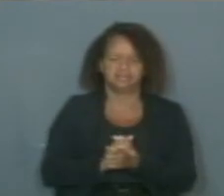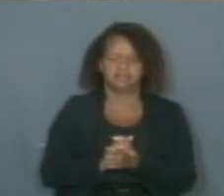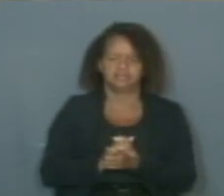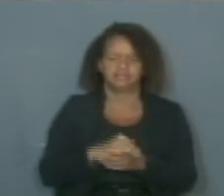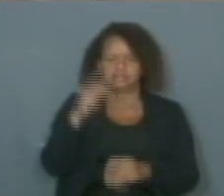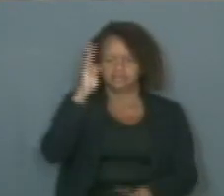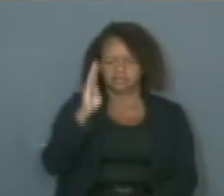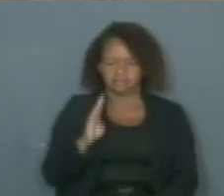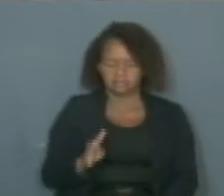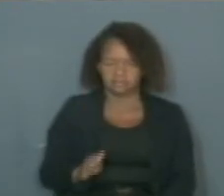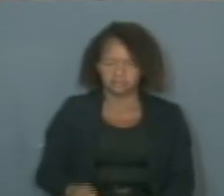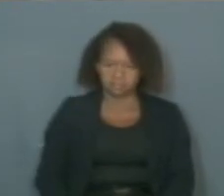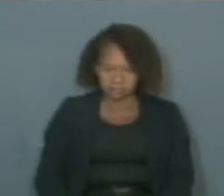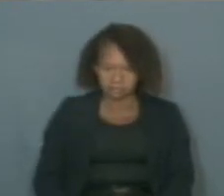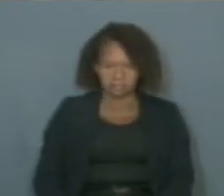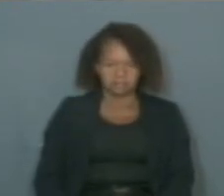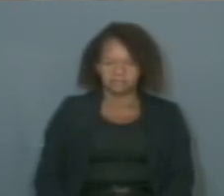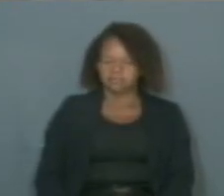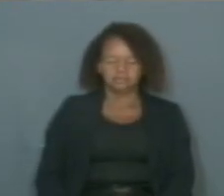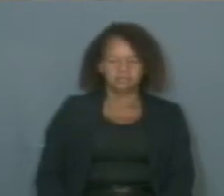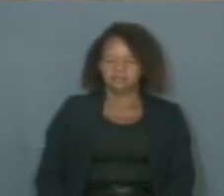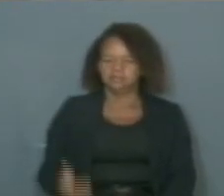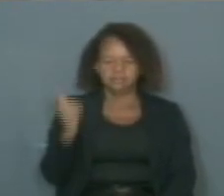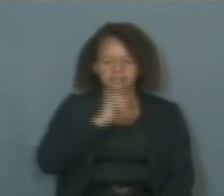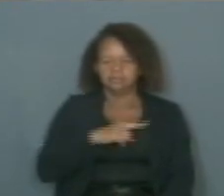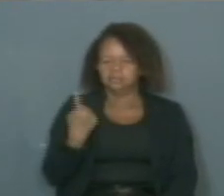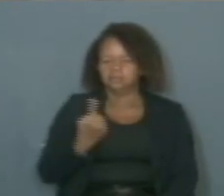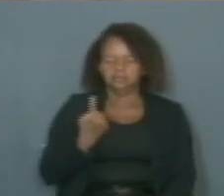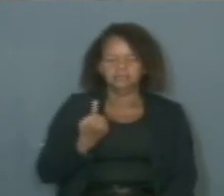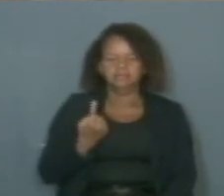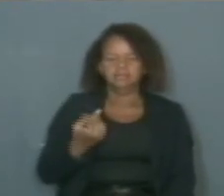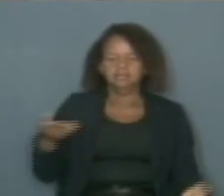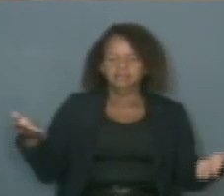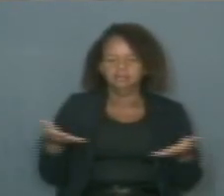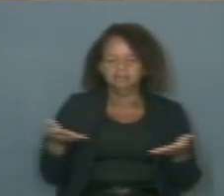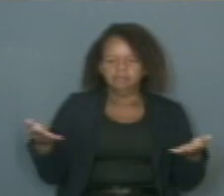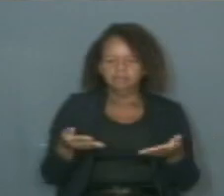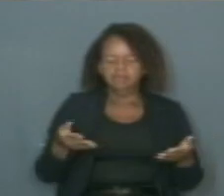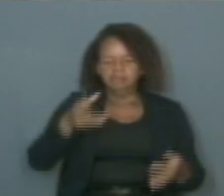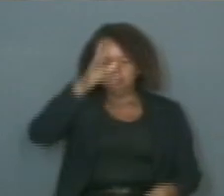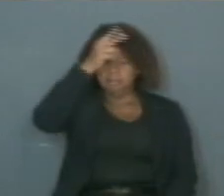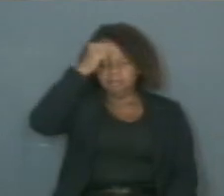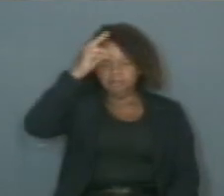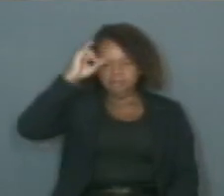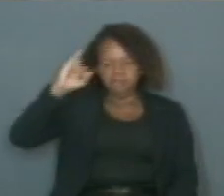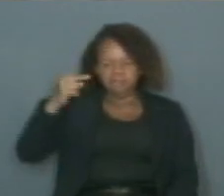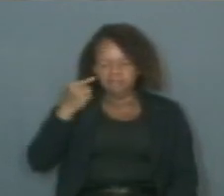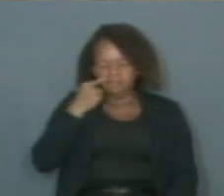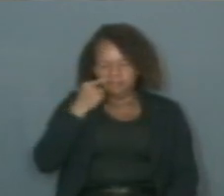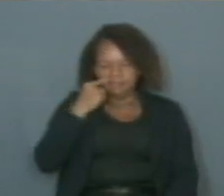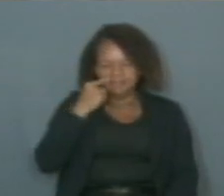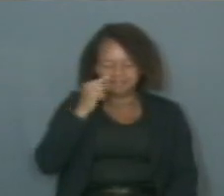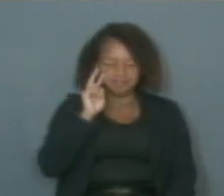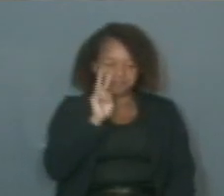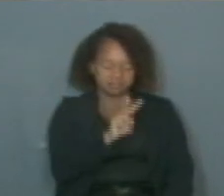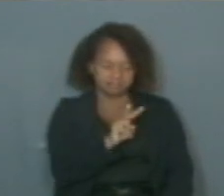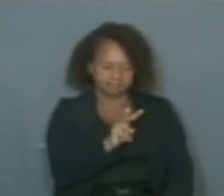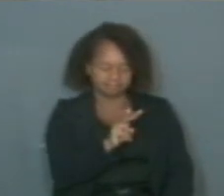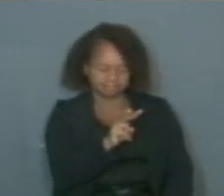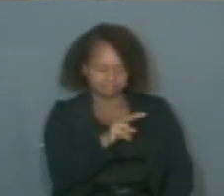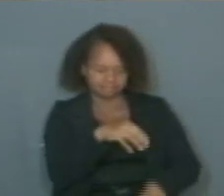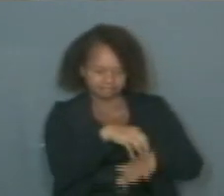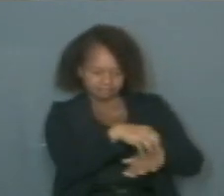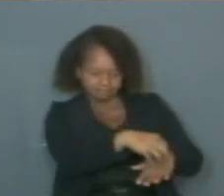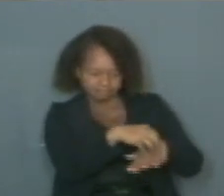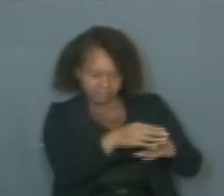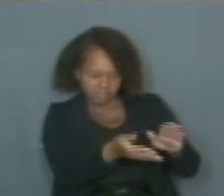que o Brasil passou, ele não se sustenta. E hoje, quando o prefeito João Campos olha para o transporte